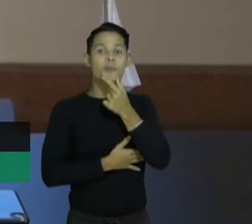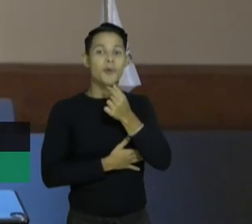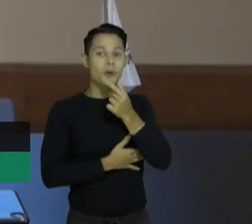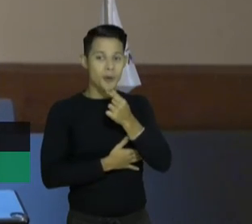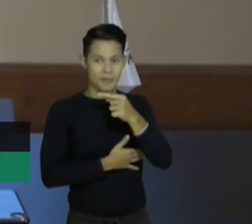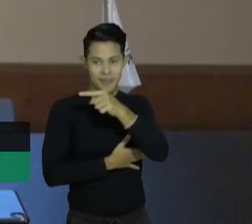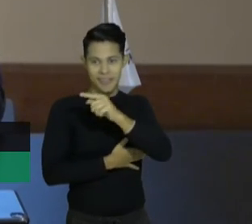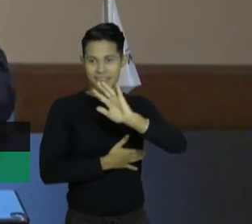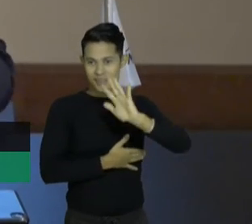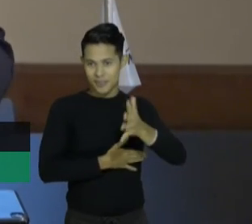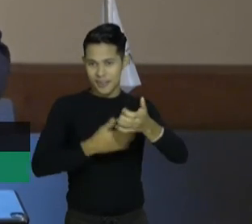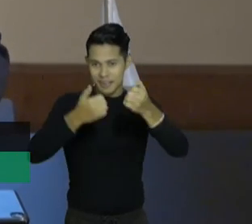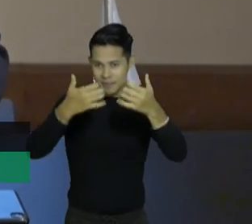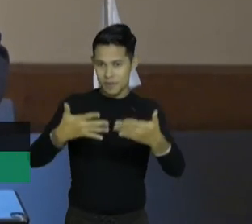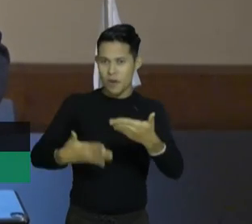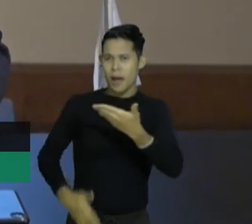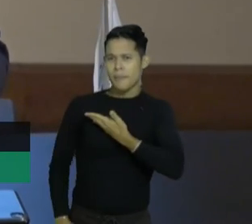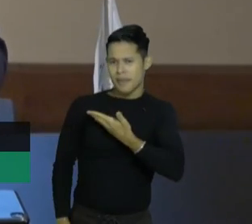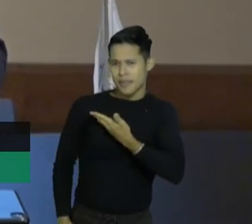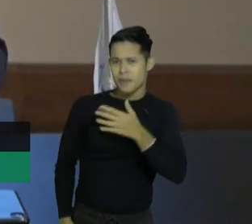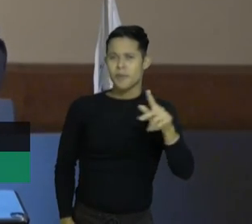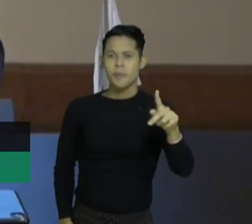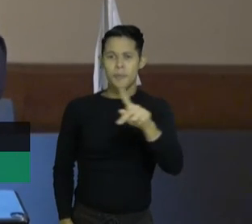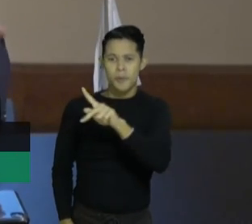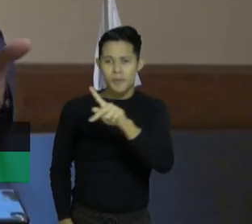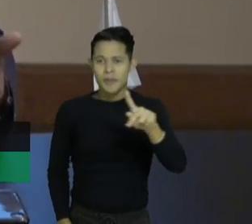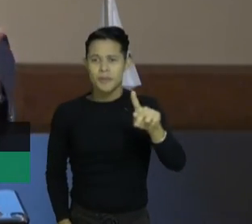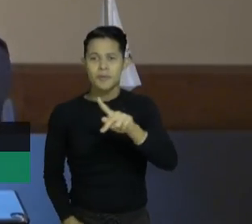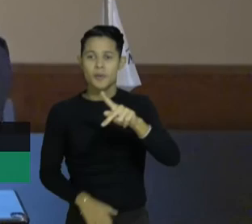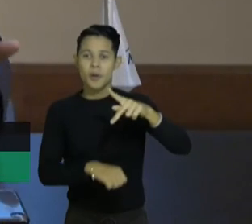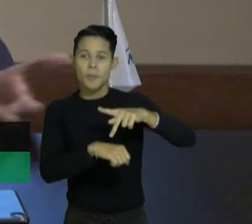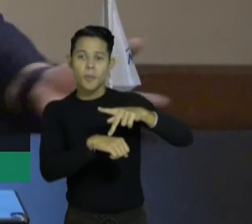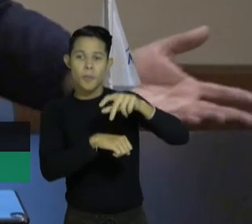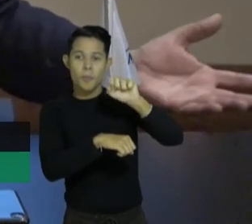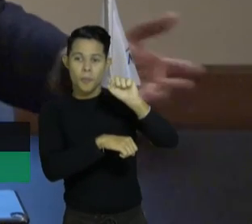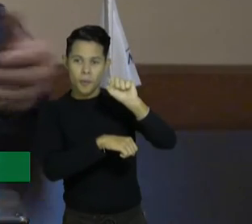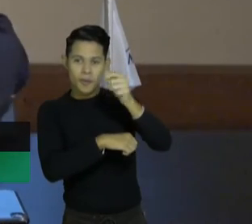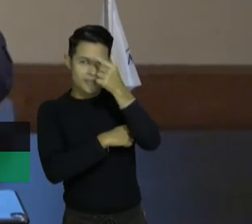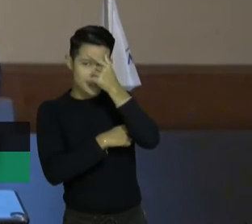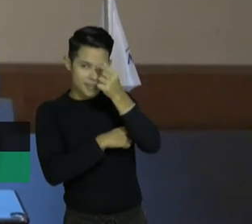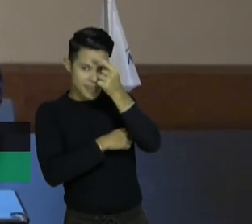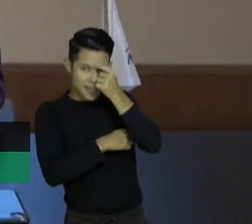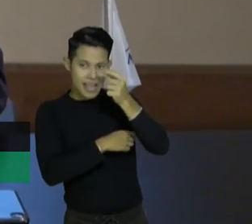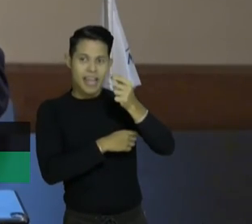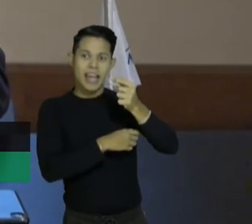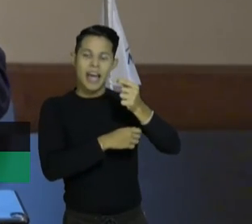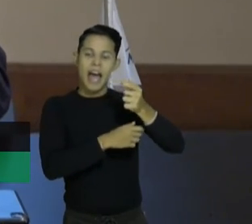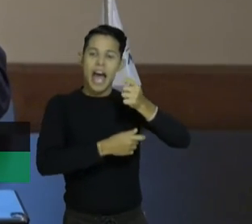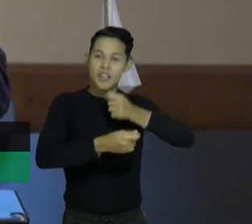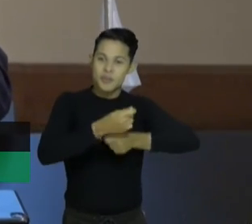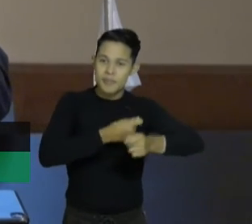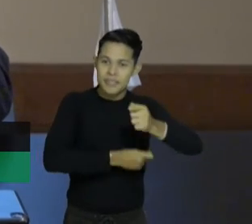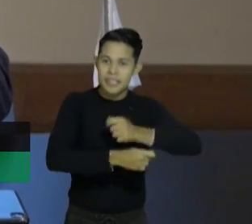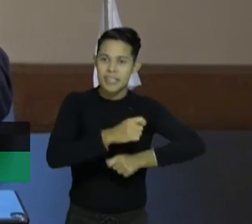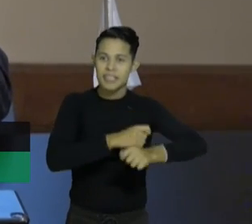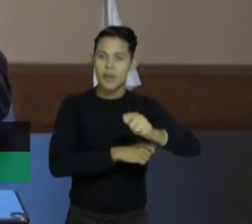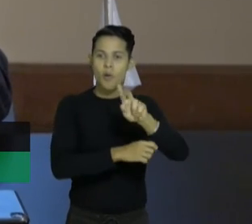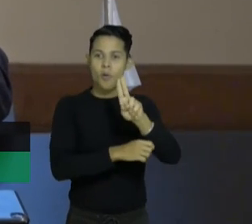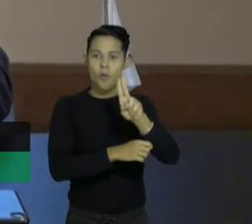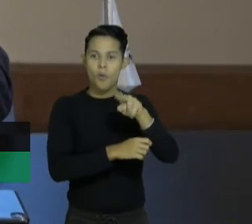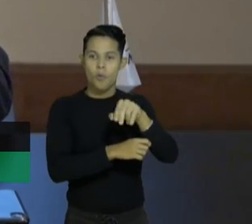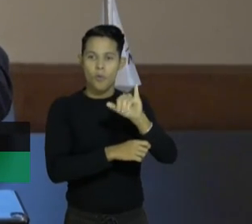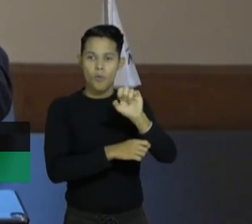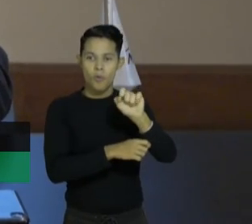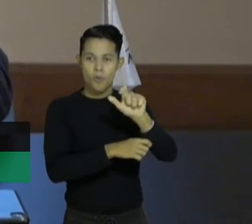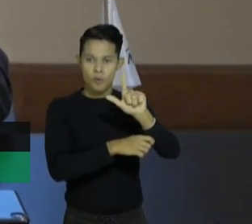Baltazar é um colega Professor eh do programa de pós-graduação da administração da unissul e o professor Baltazar